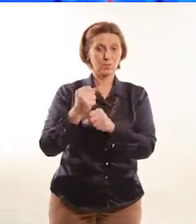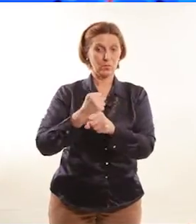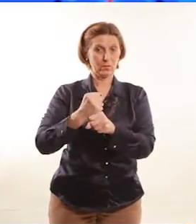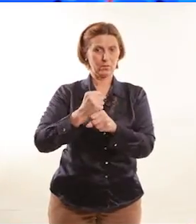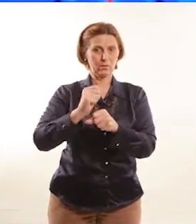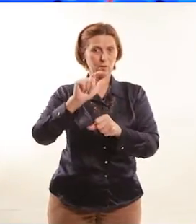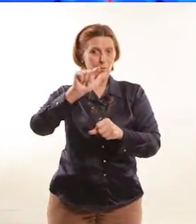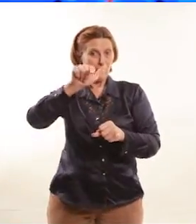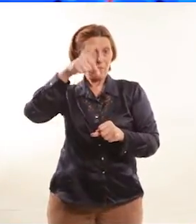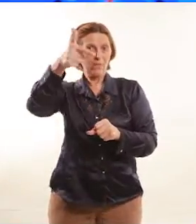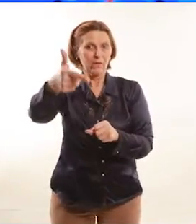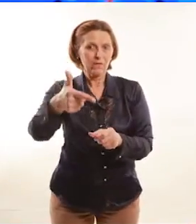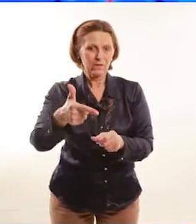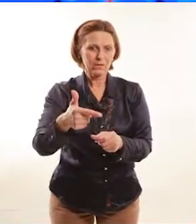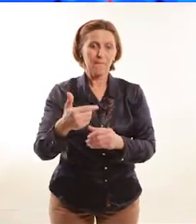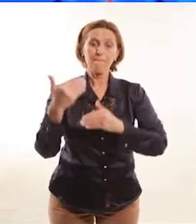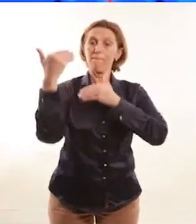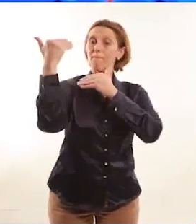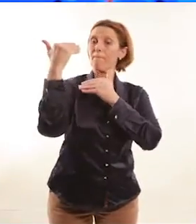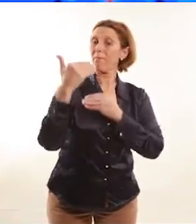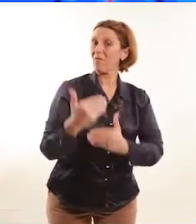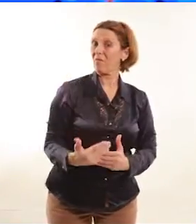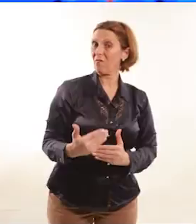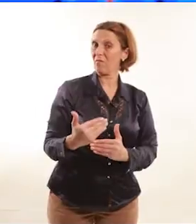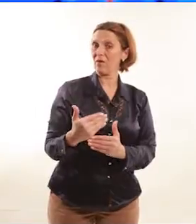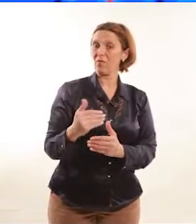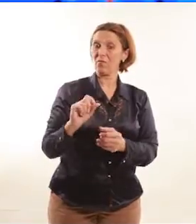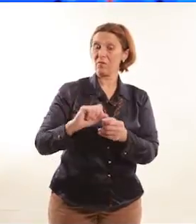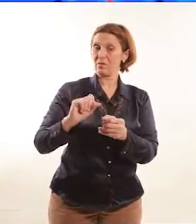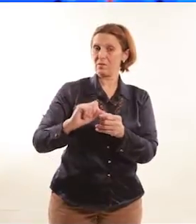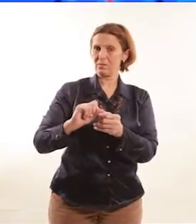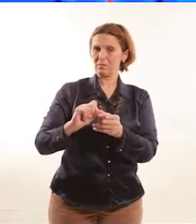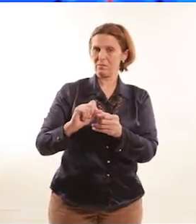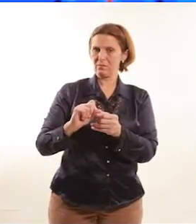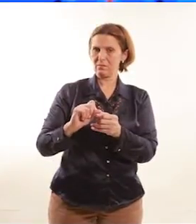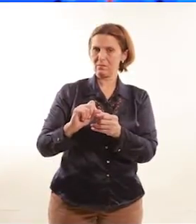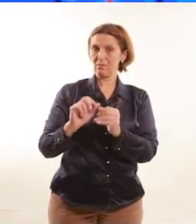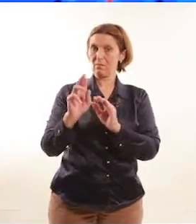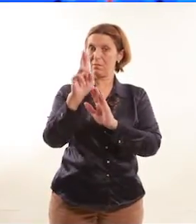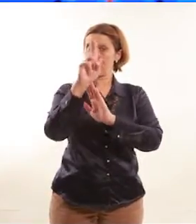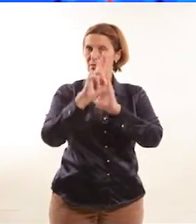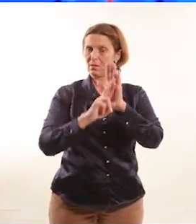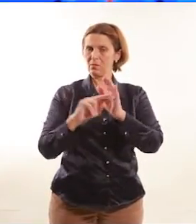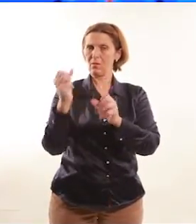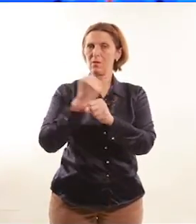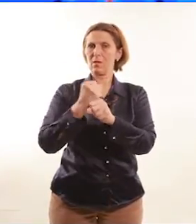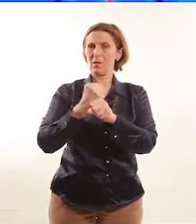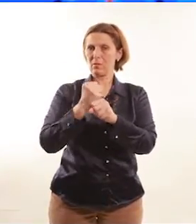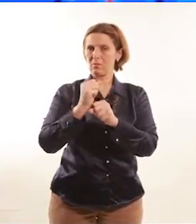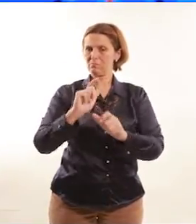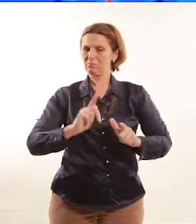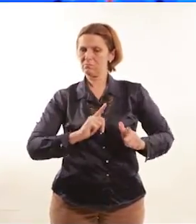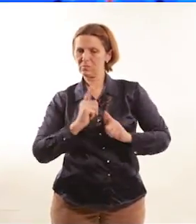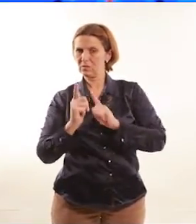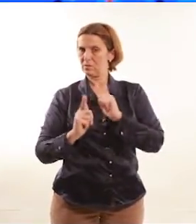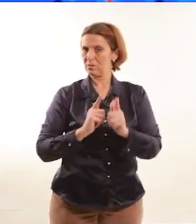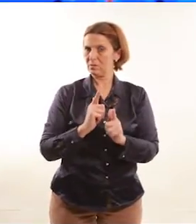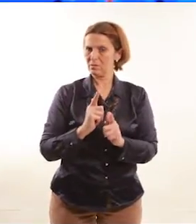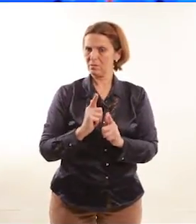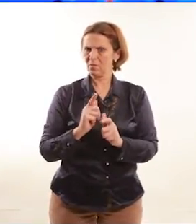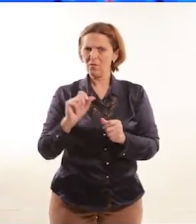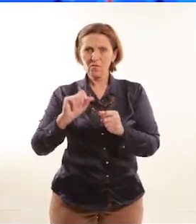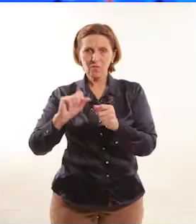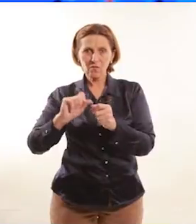E, posteriormente, a gente tem que comprovar a execução dessas ações através do relatório anual de gestão. Então, as ações